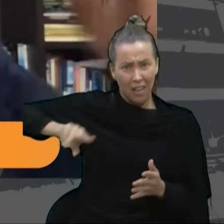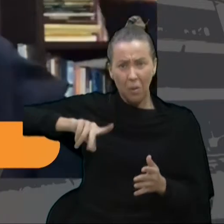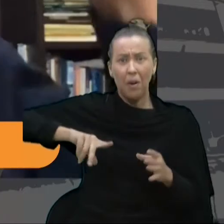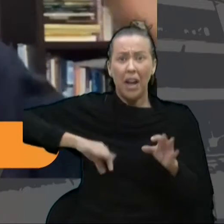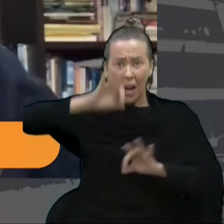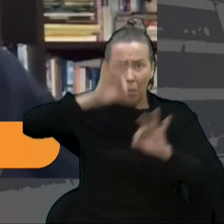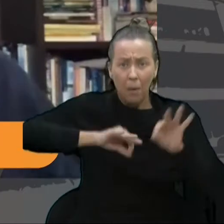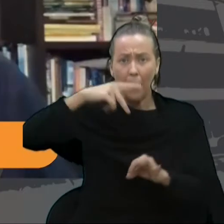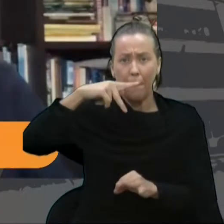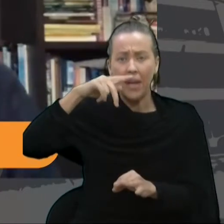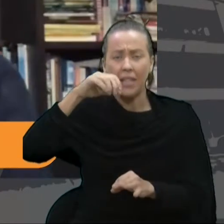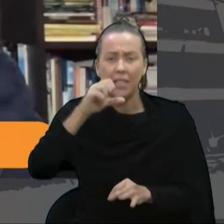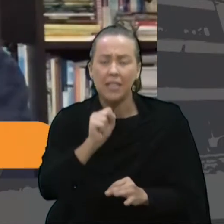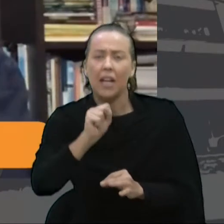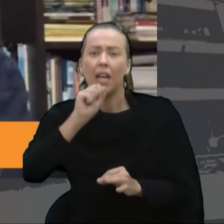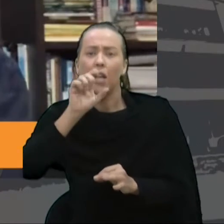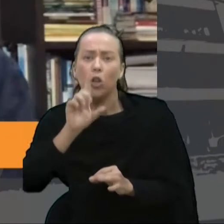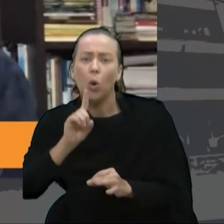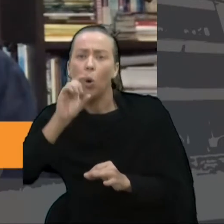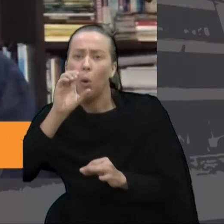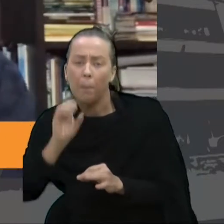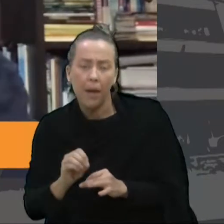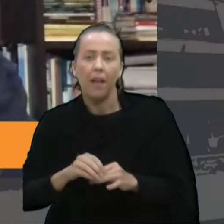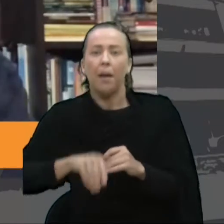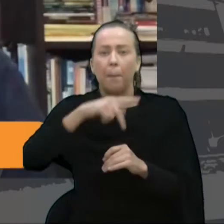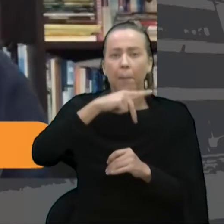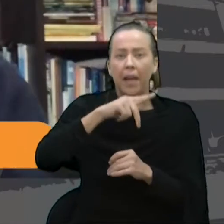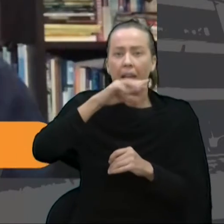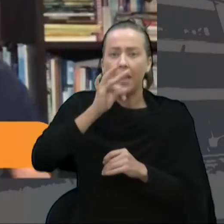projeto do PCdoB, do PDT, do